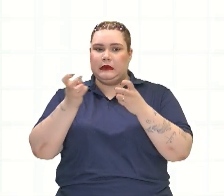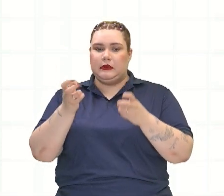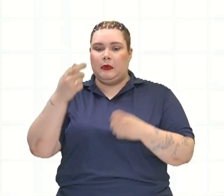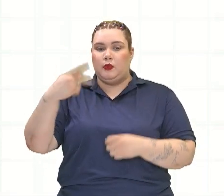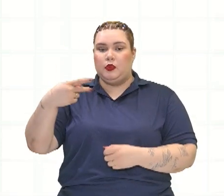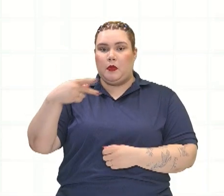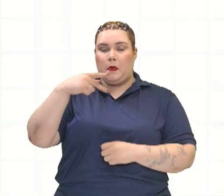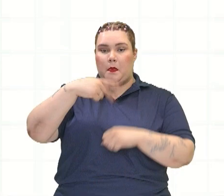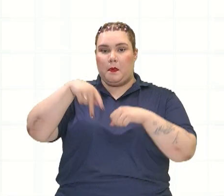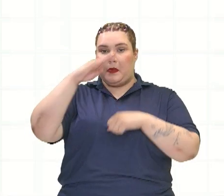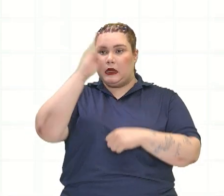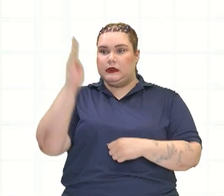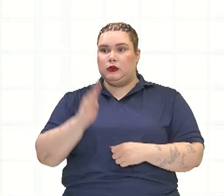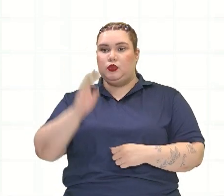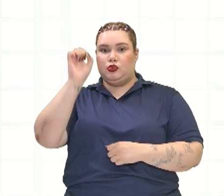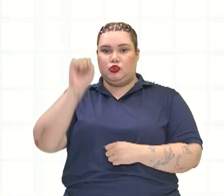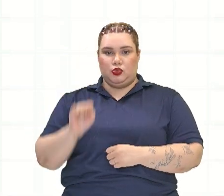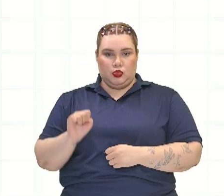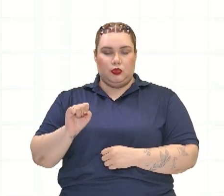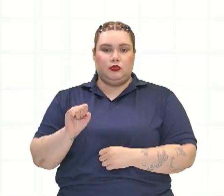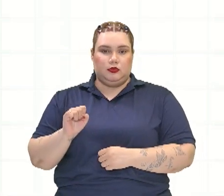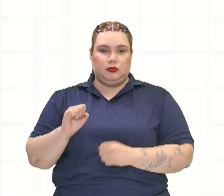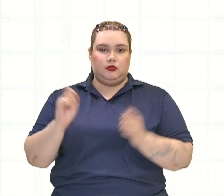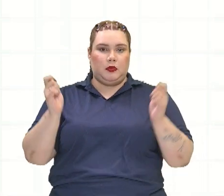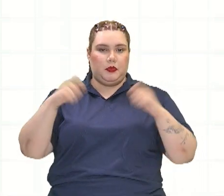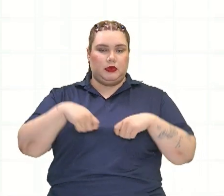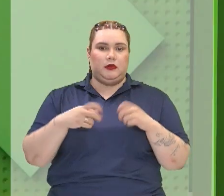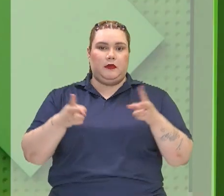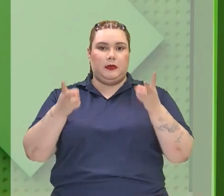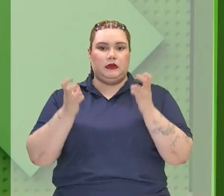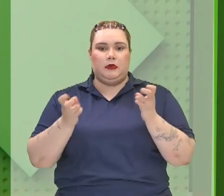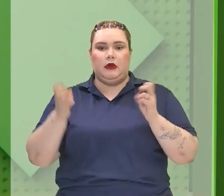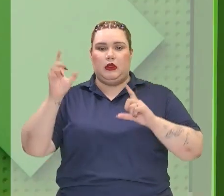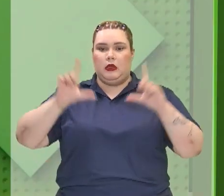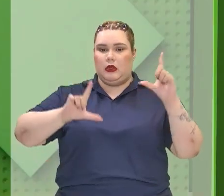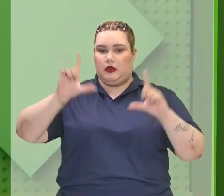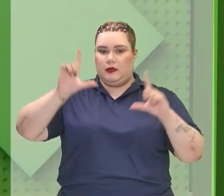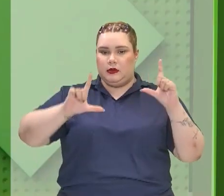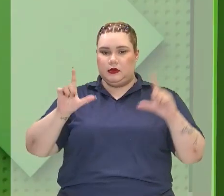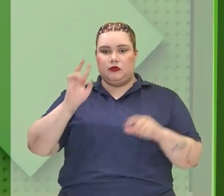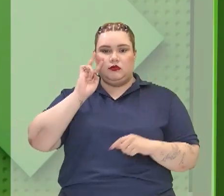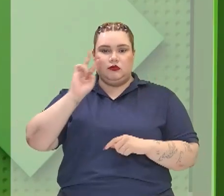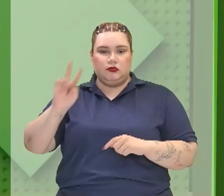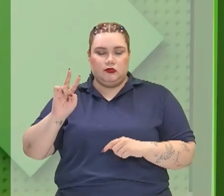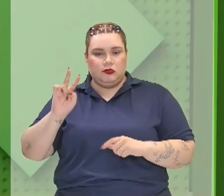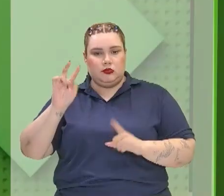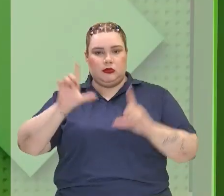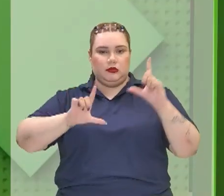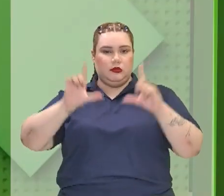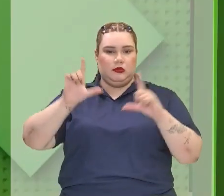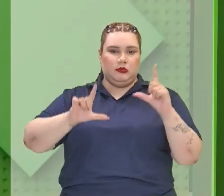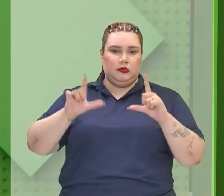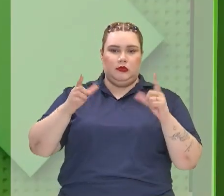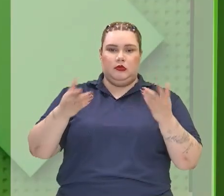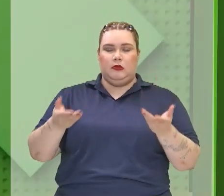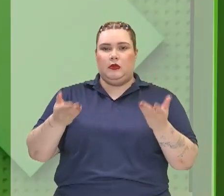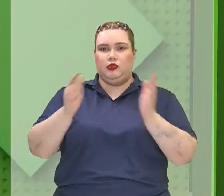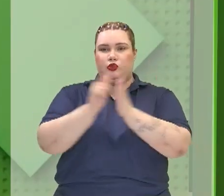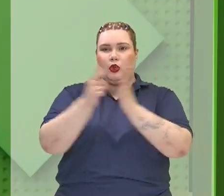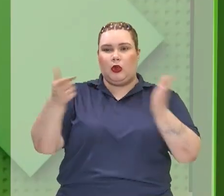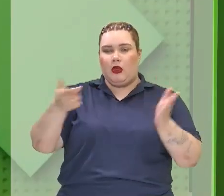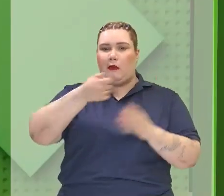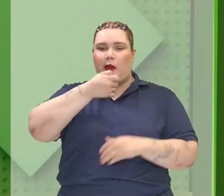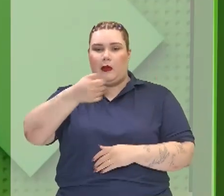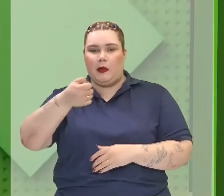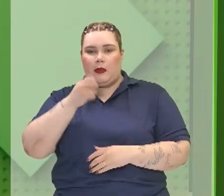país, né? Então a gente consegue observar na televisão, né? Quando a gente está assistindo os programas, os jornais e